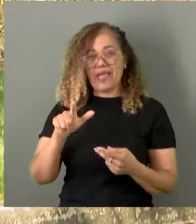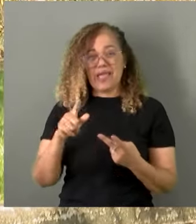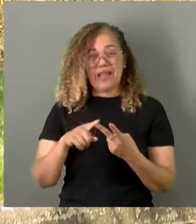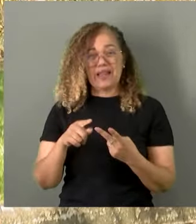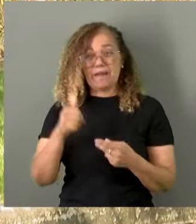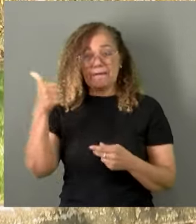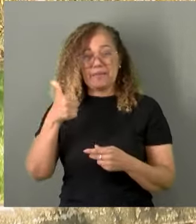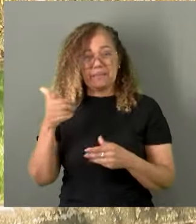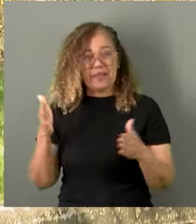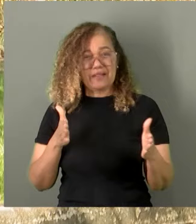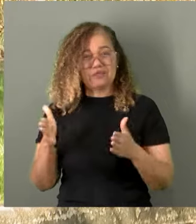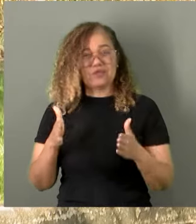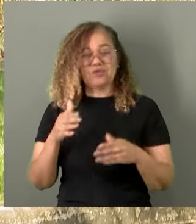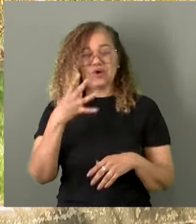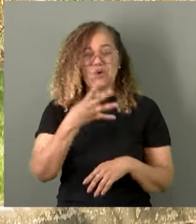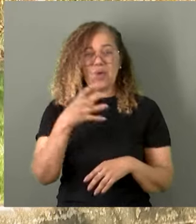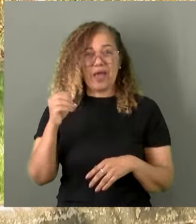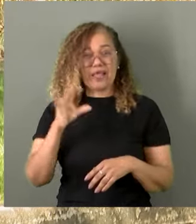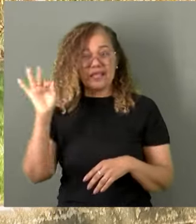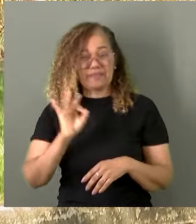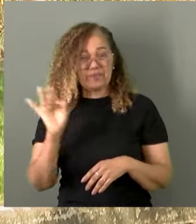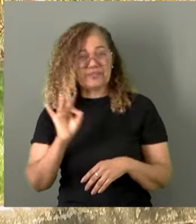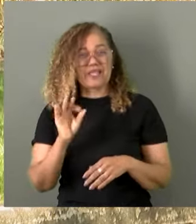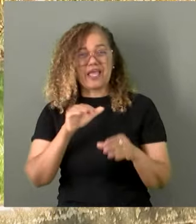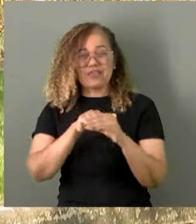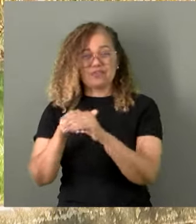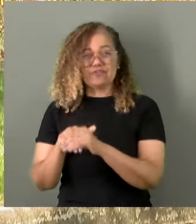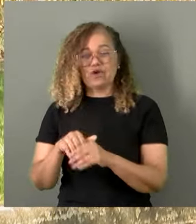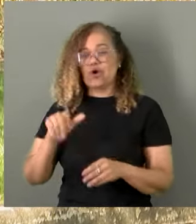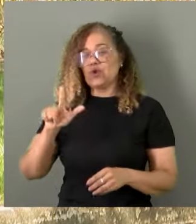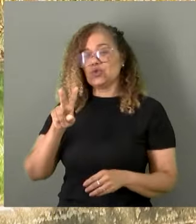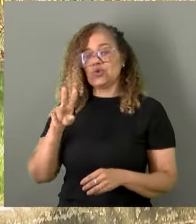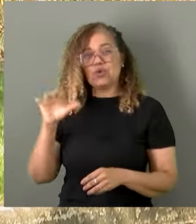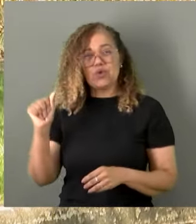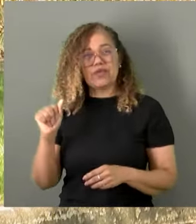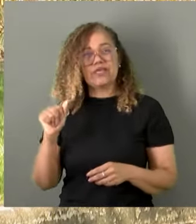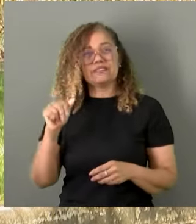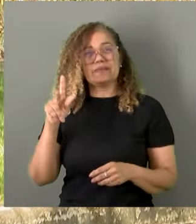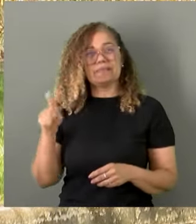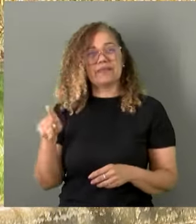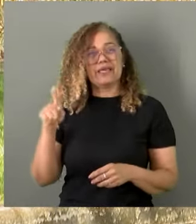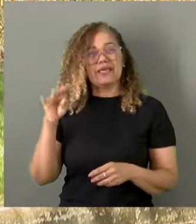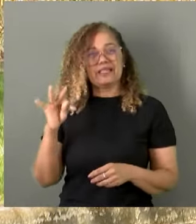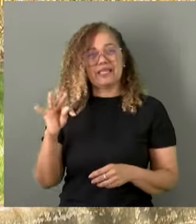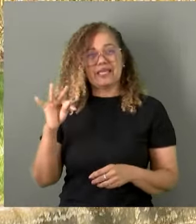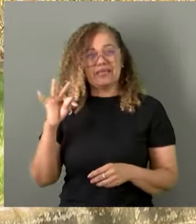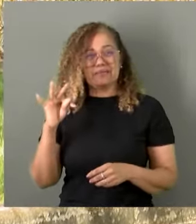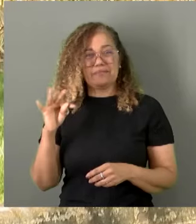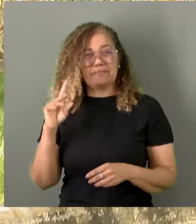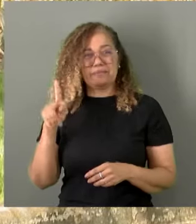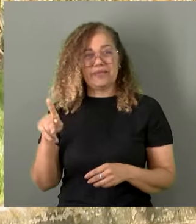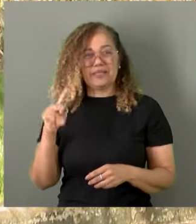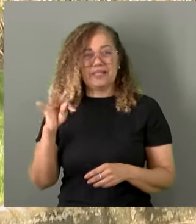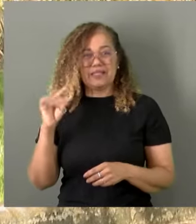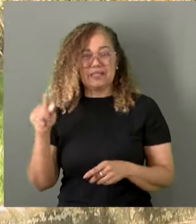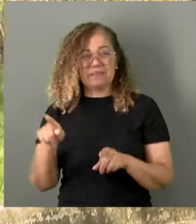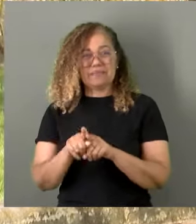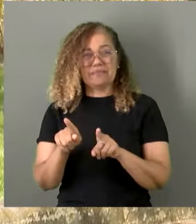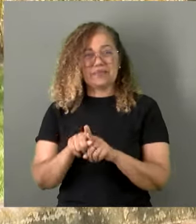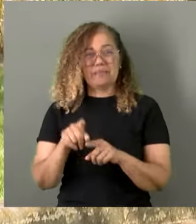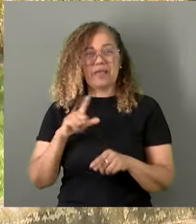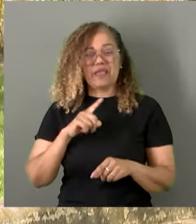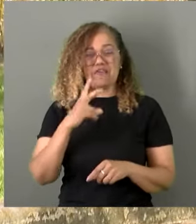alcançou 41% dos votos válidos e luí Roberto do PDT que obteve 23% a abstenção chegou